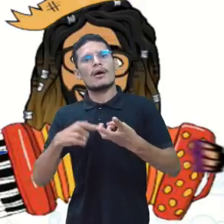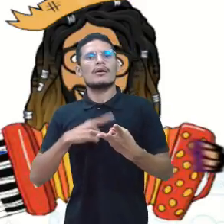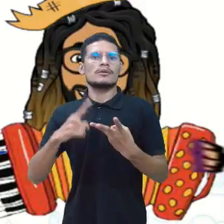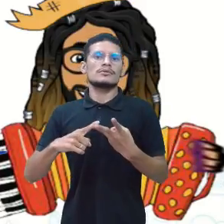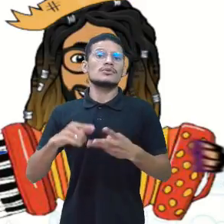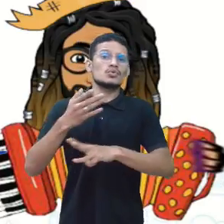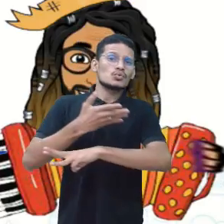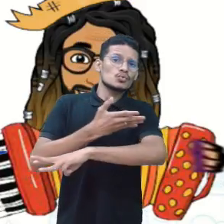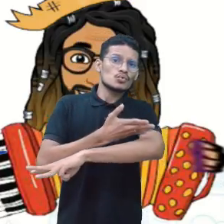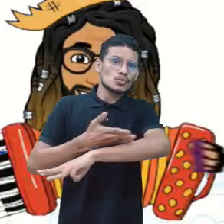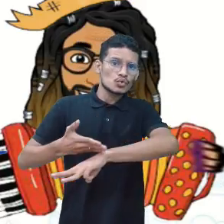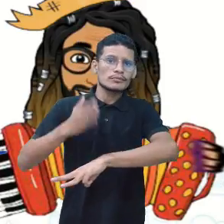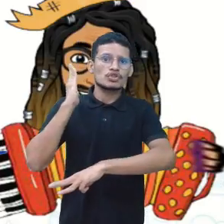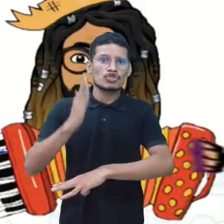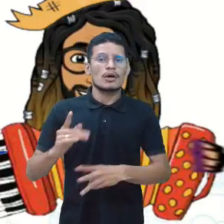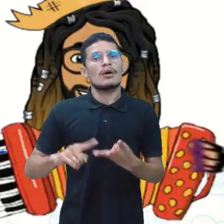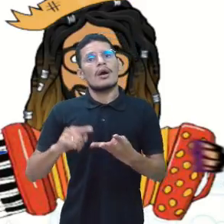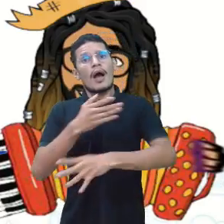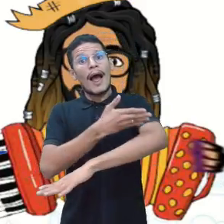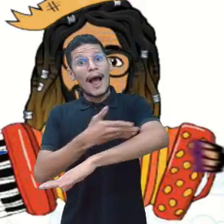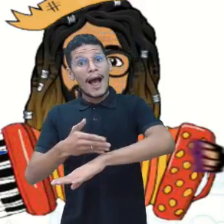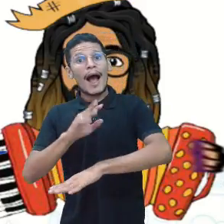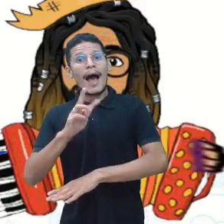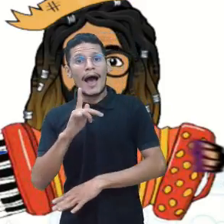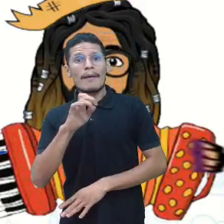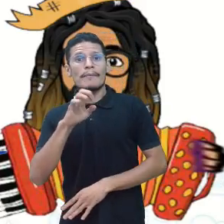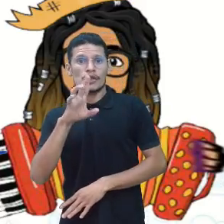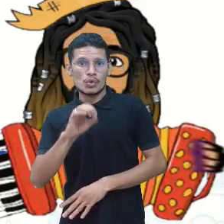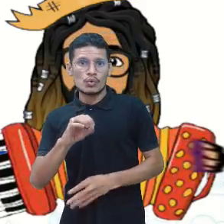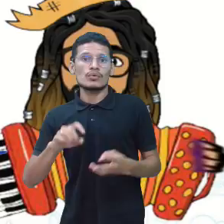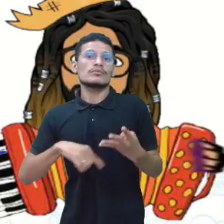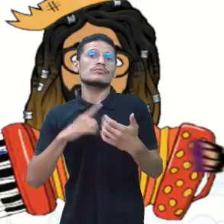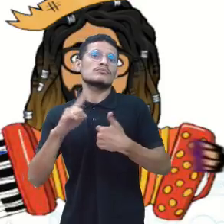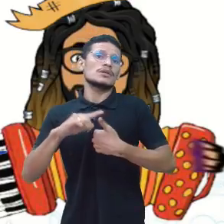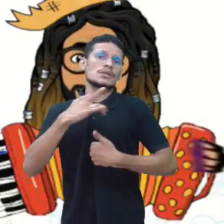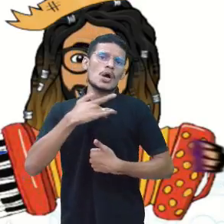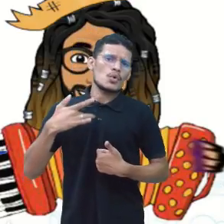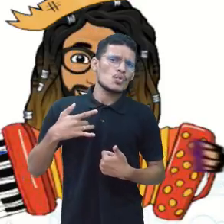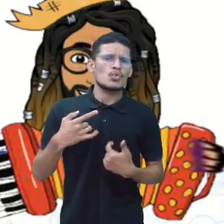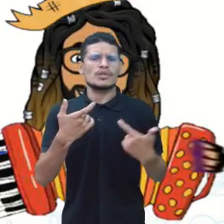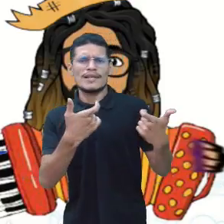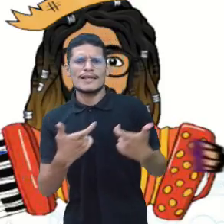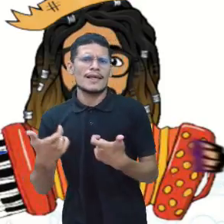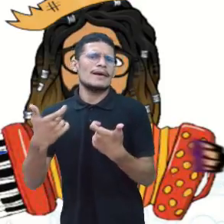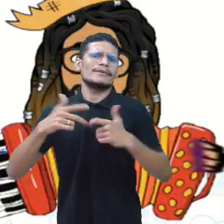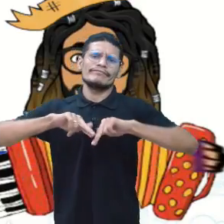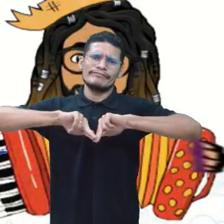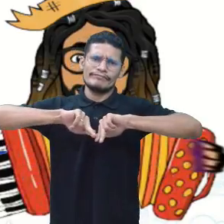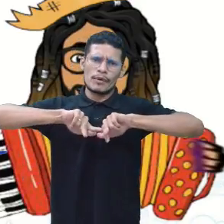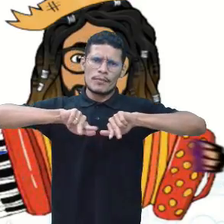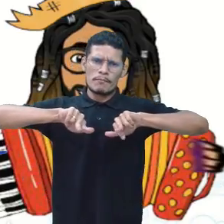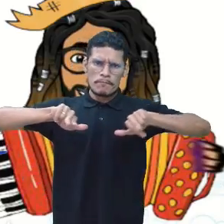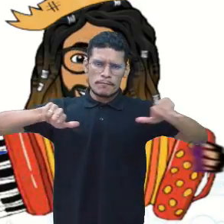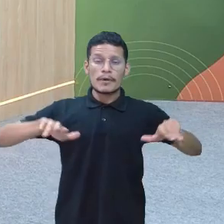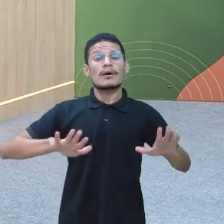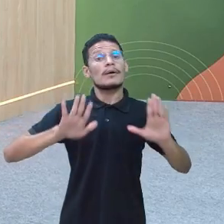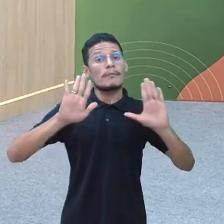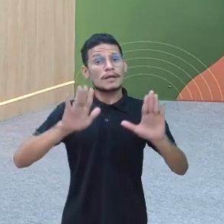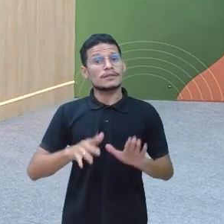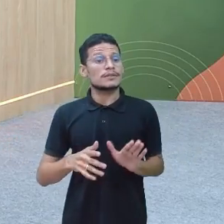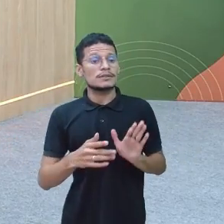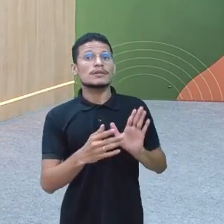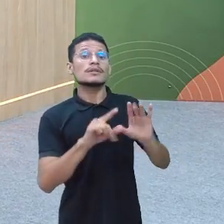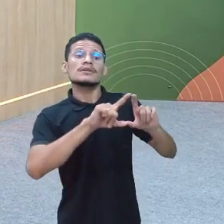dos costumes, dos hábitos, da saúde, da guerra, entre outros, né? O que ele quer